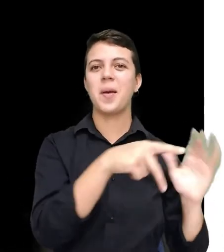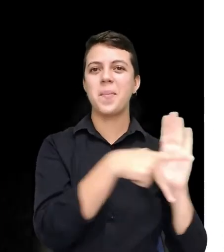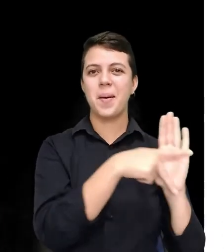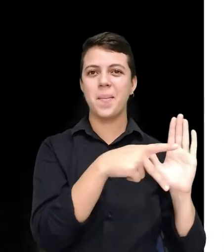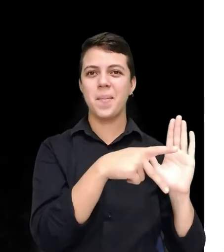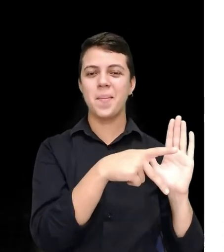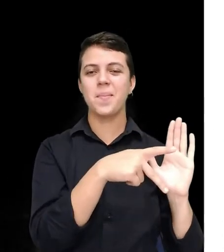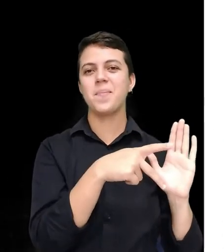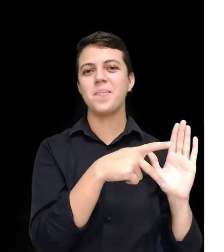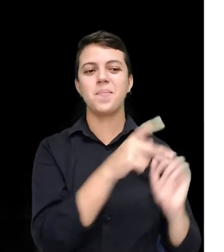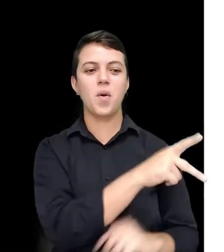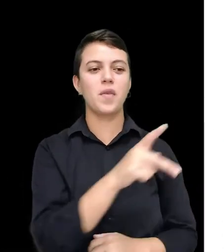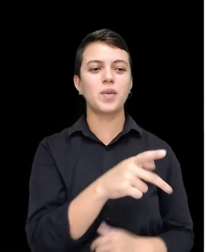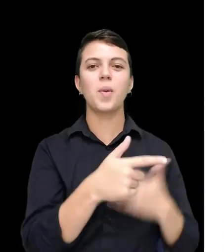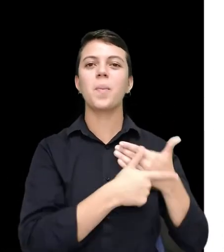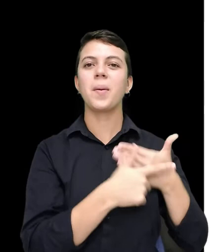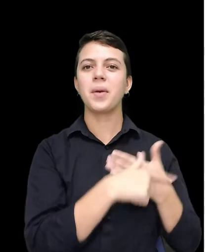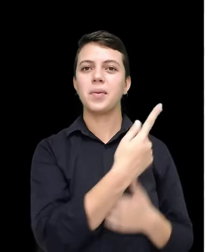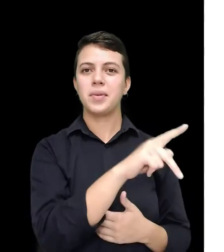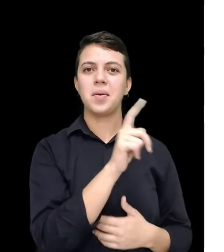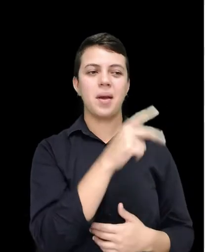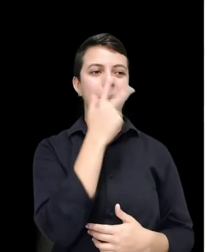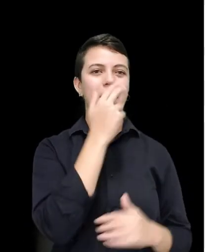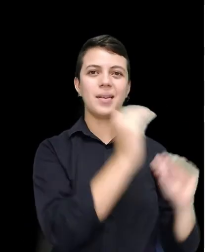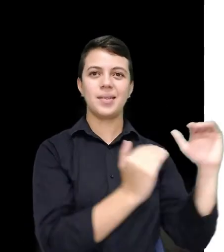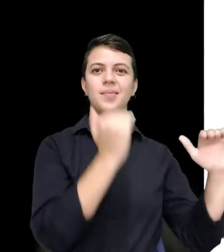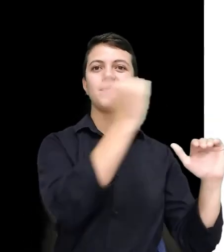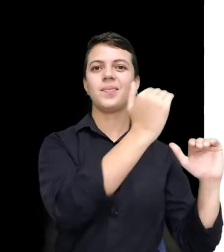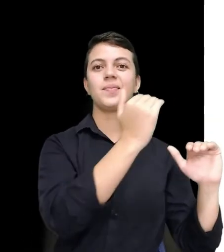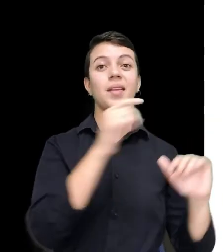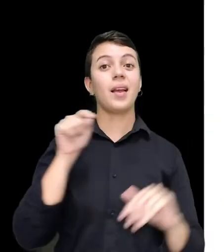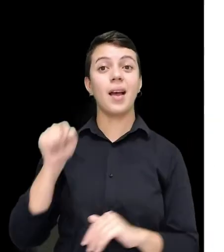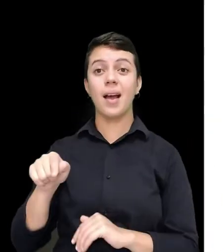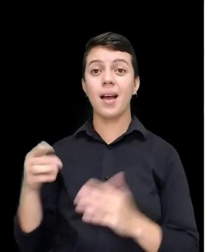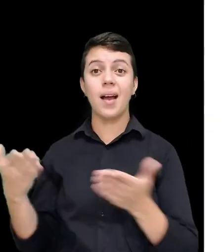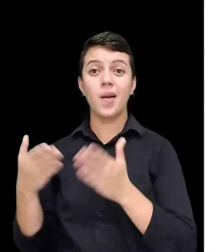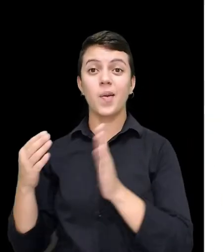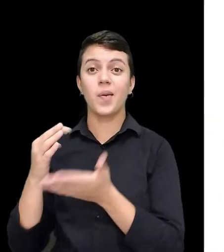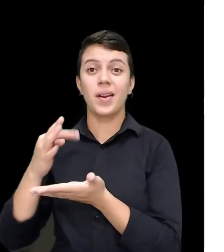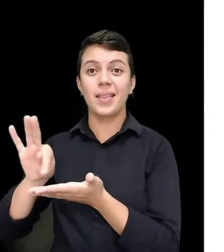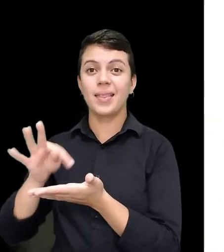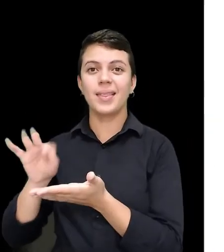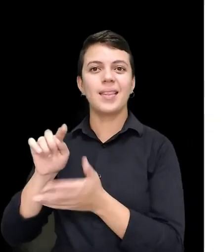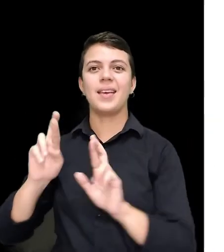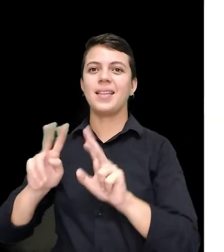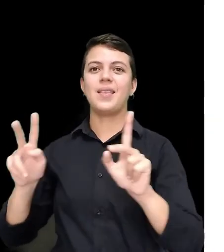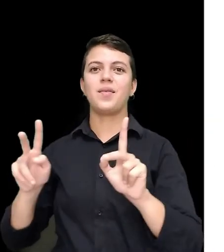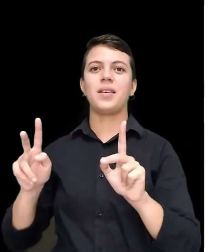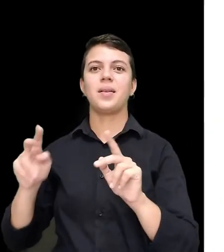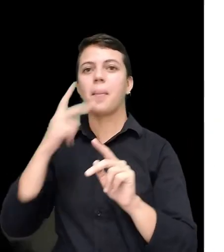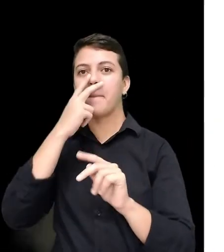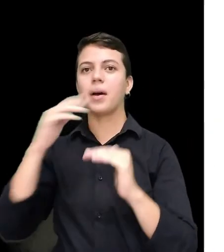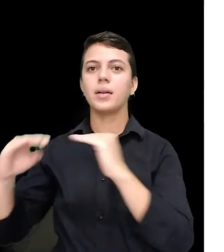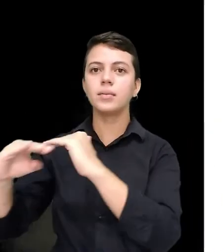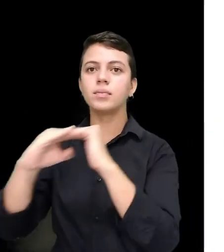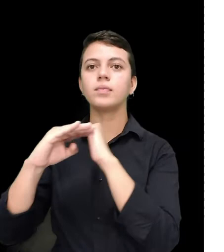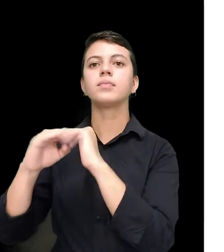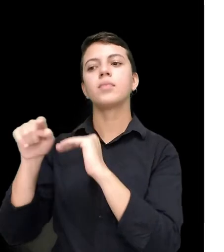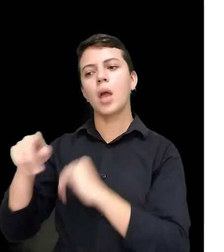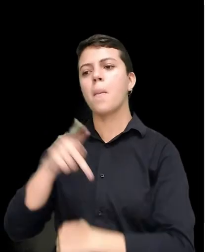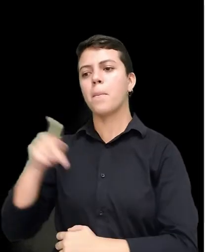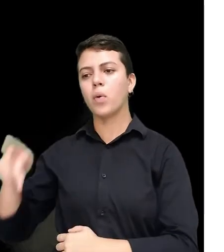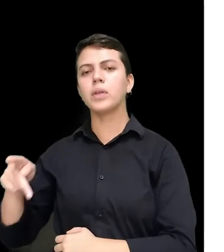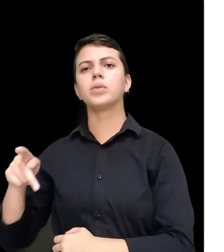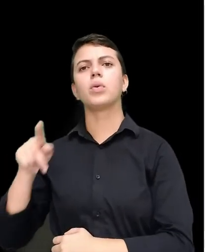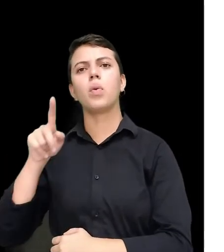O papel do professor aqui nessa perspectiva aqui, dessa tendência, é muito mais